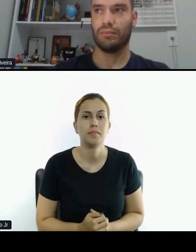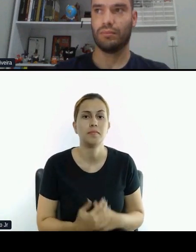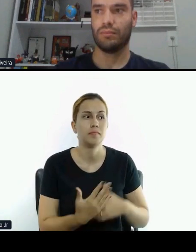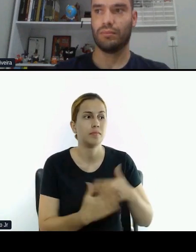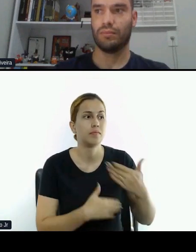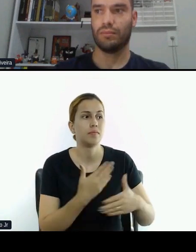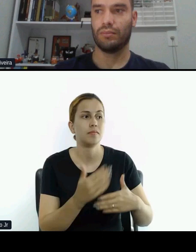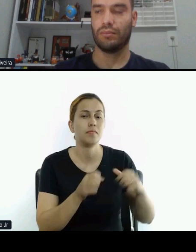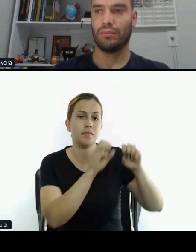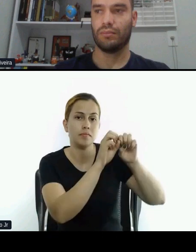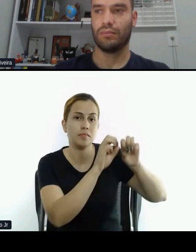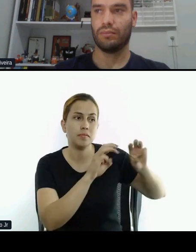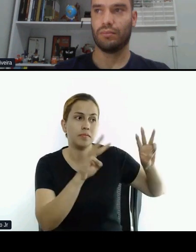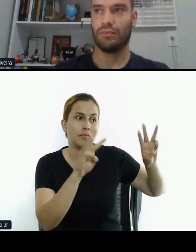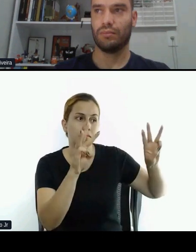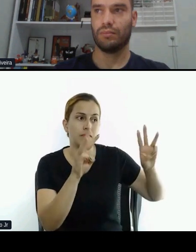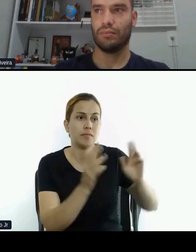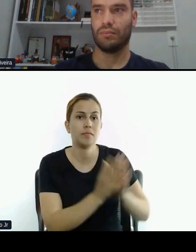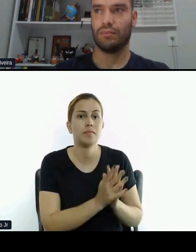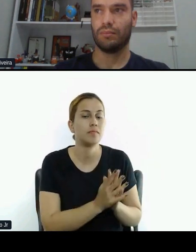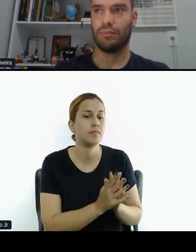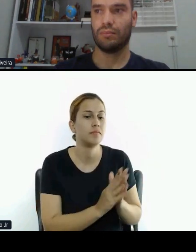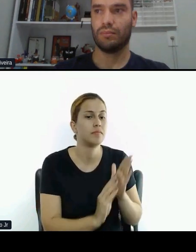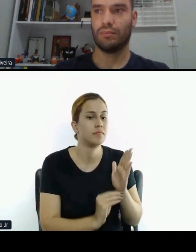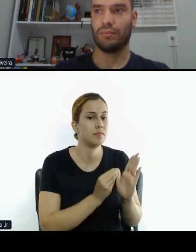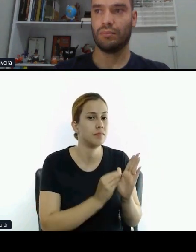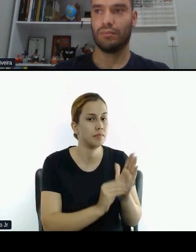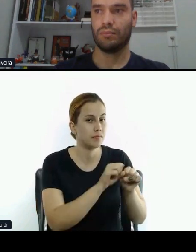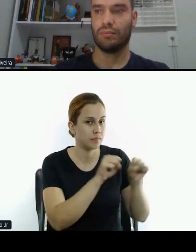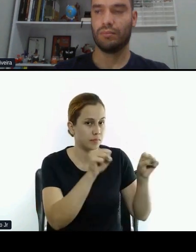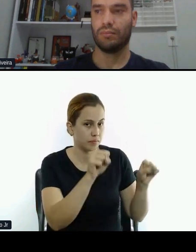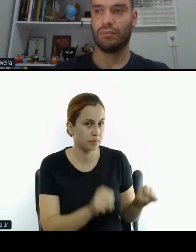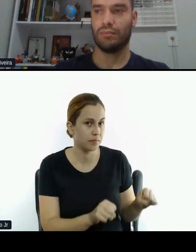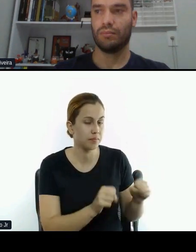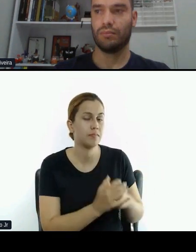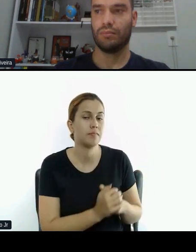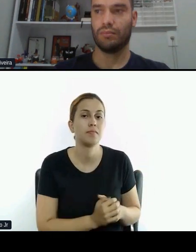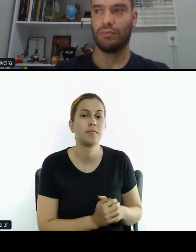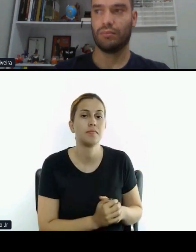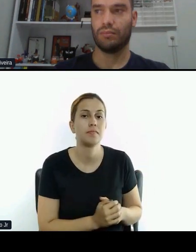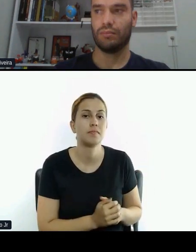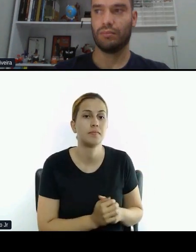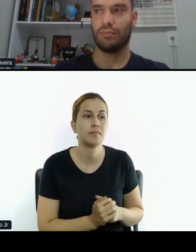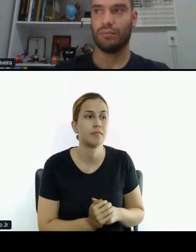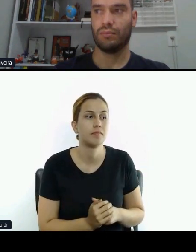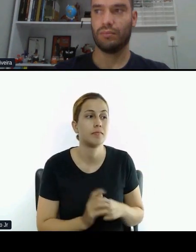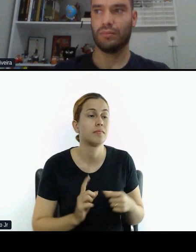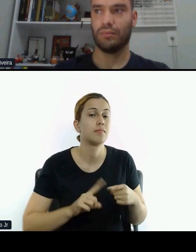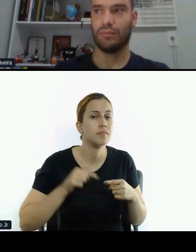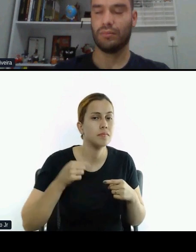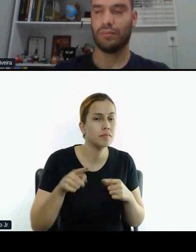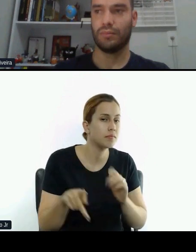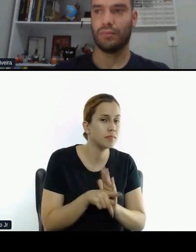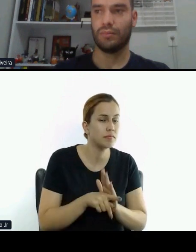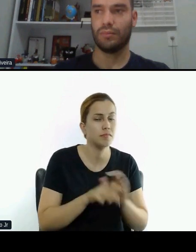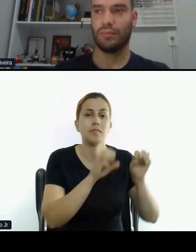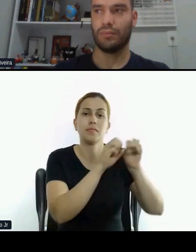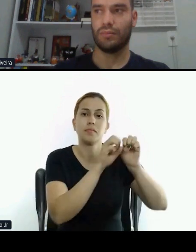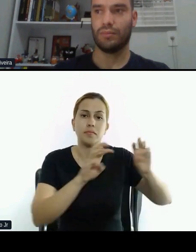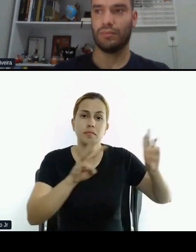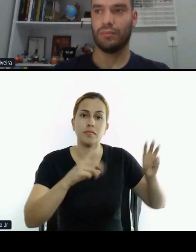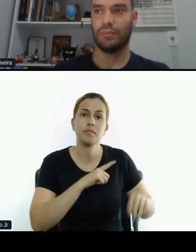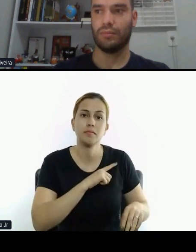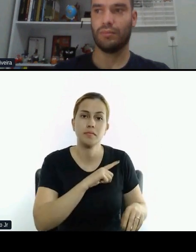site do Design System. E além do próprio site, a gente tem uma wiki,